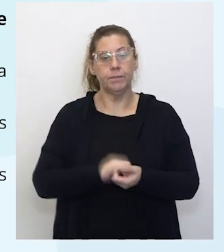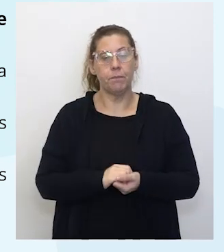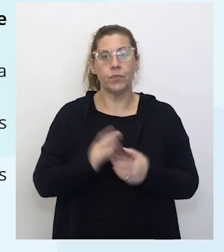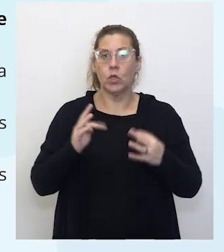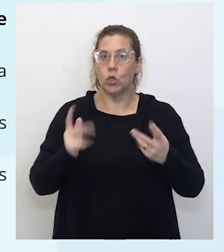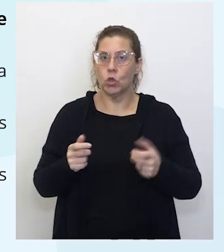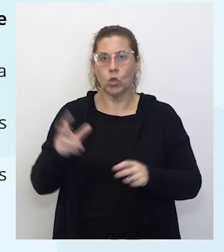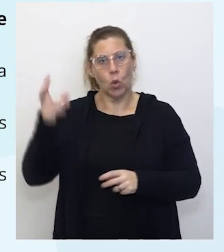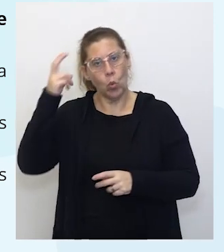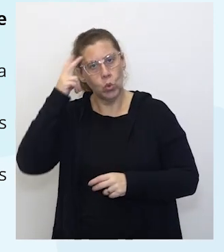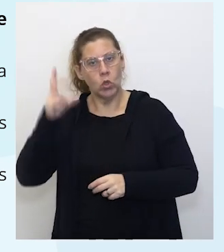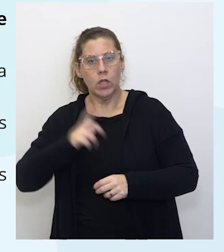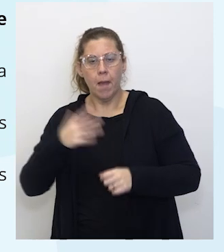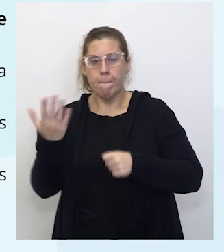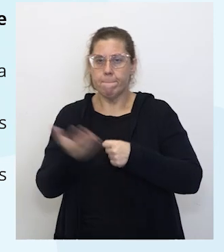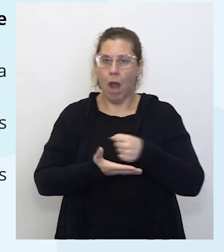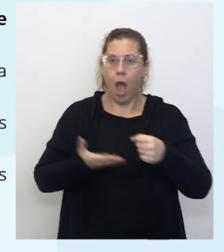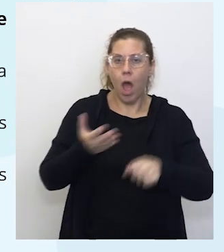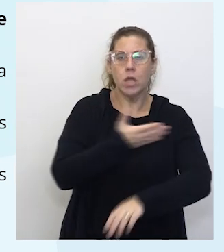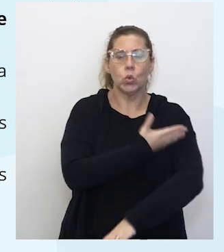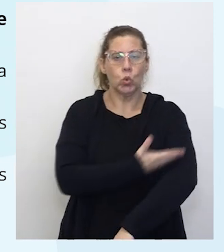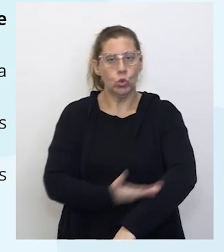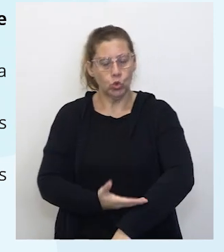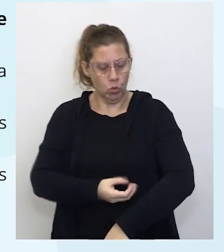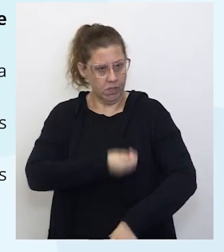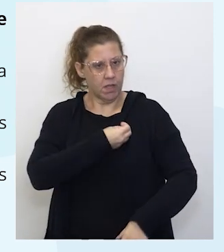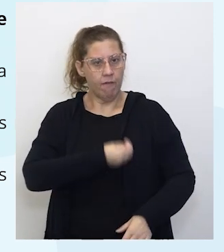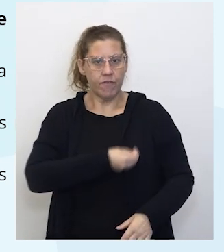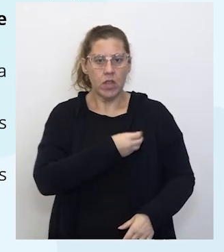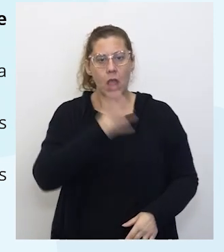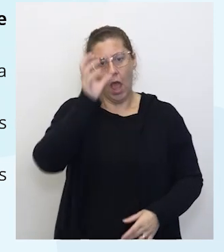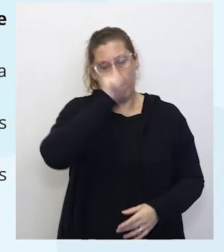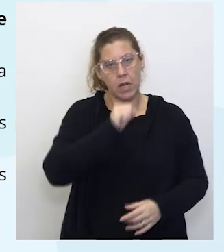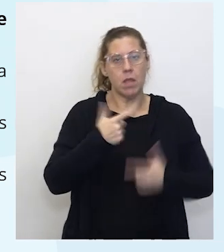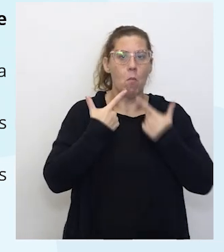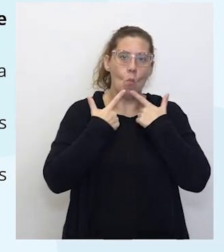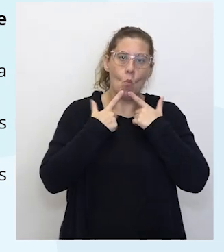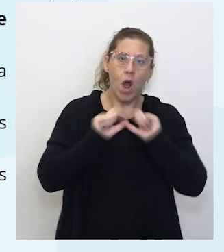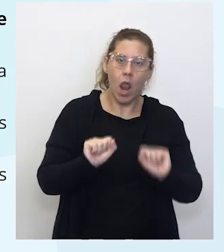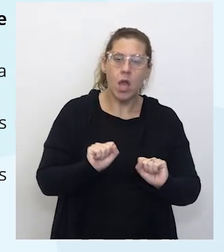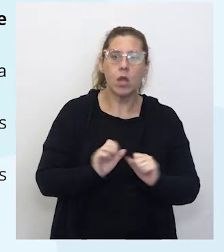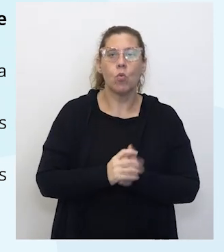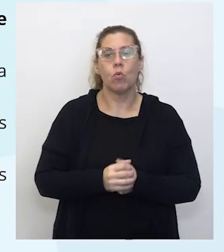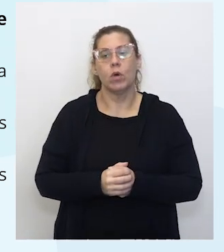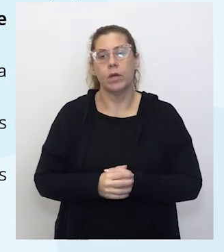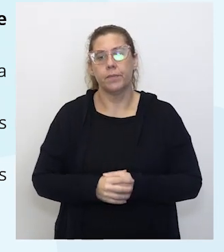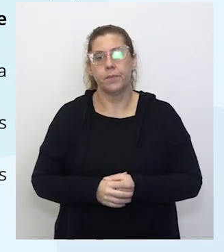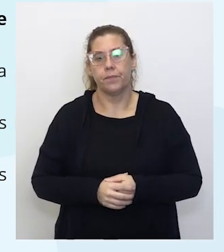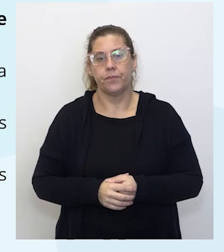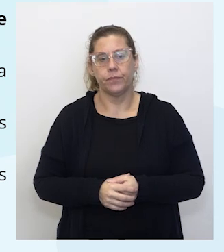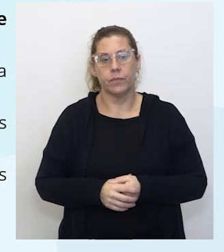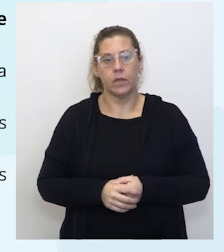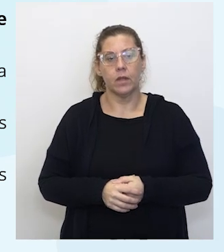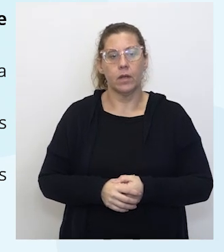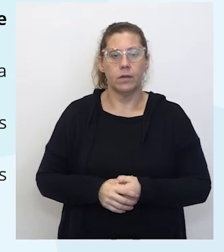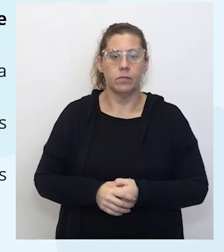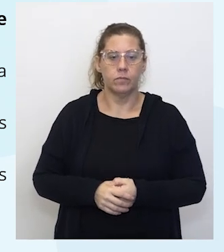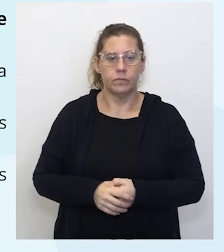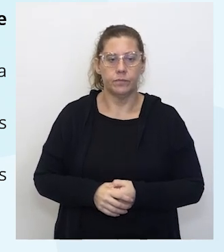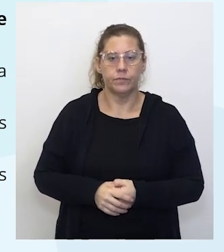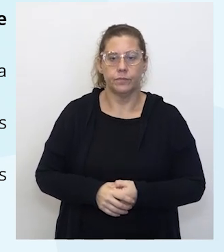produz padrões em diferentes áreas da vida. Nós aprendemos uma língua, no caso a nossa língua portuguesa e outras aí,